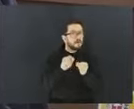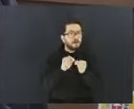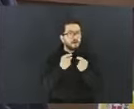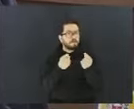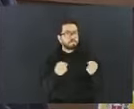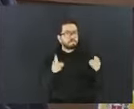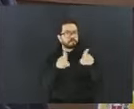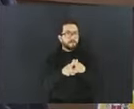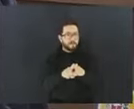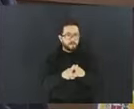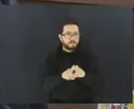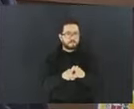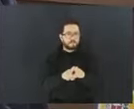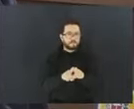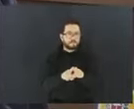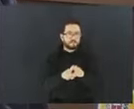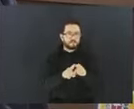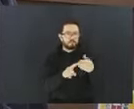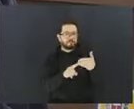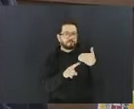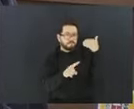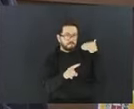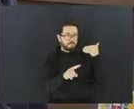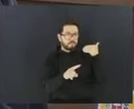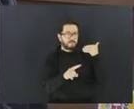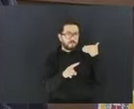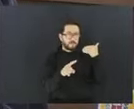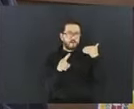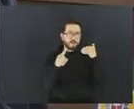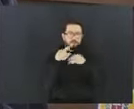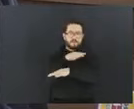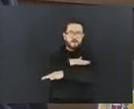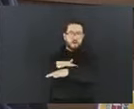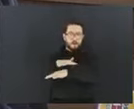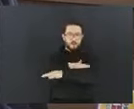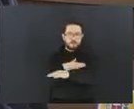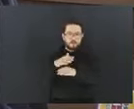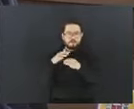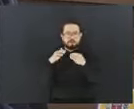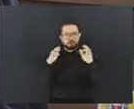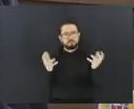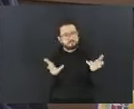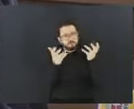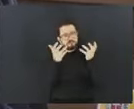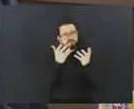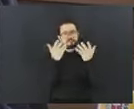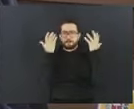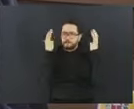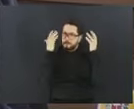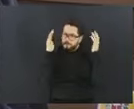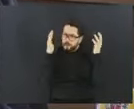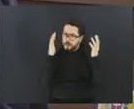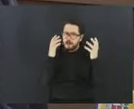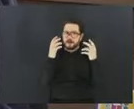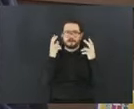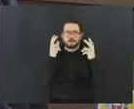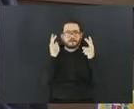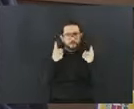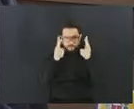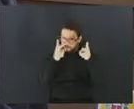foi retomada para as famílias. Então, meus parabéns, muito obrigado, e continue cuidando da nossa praça